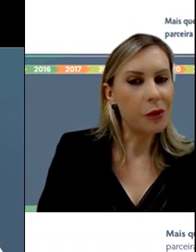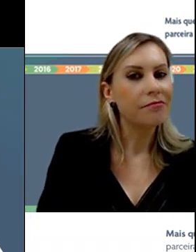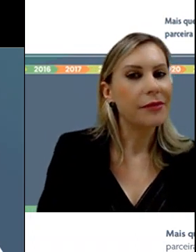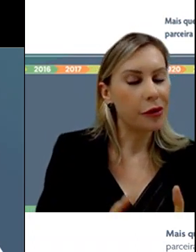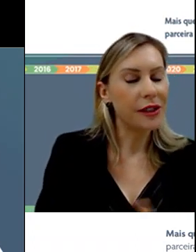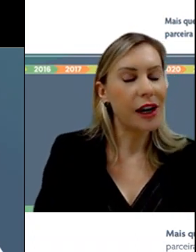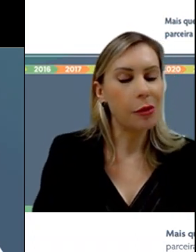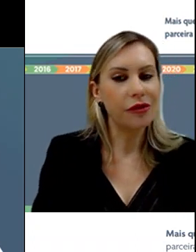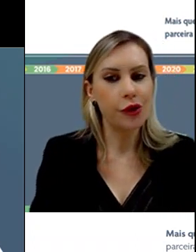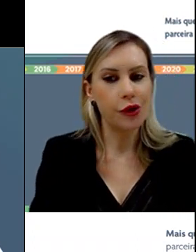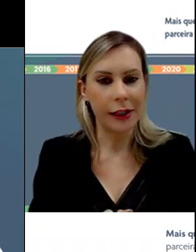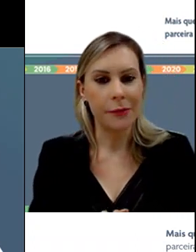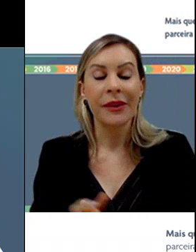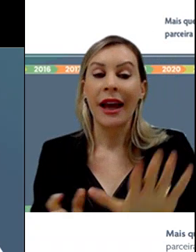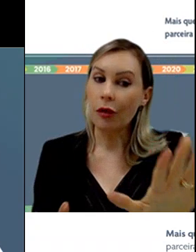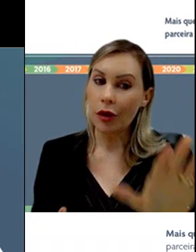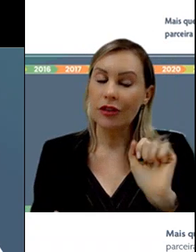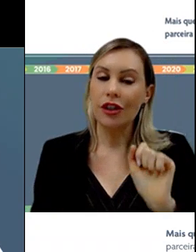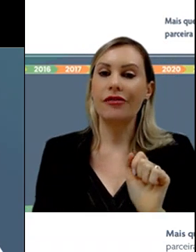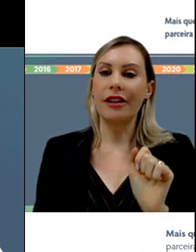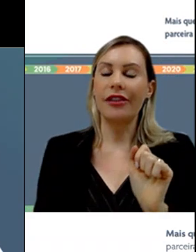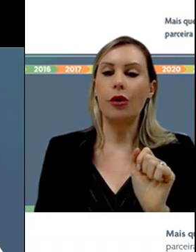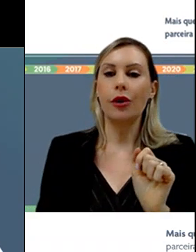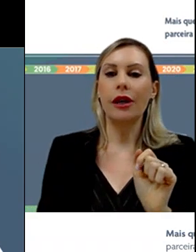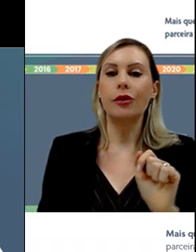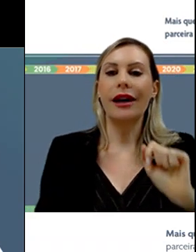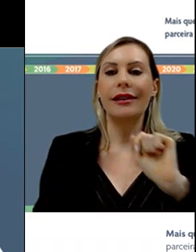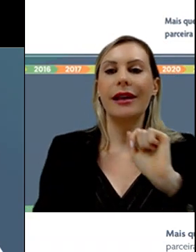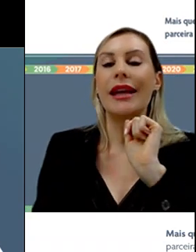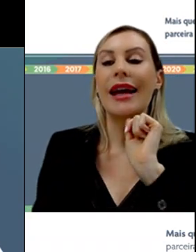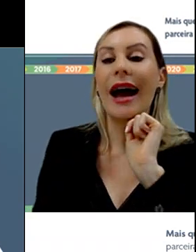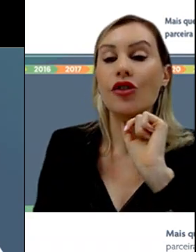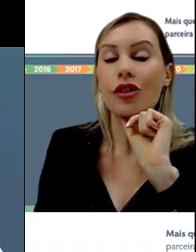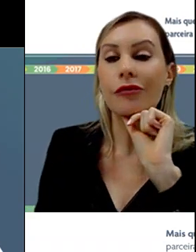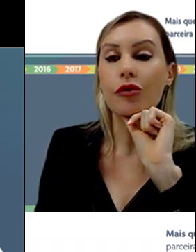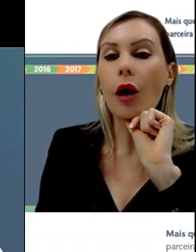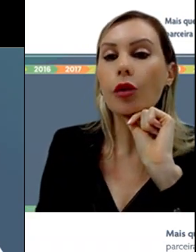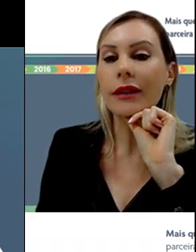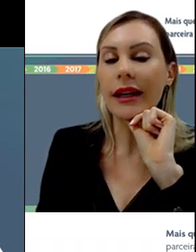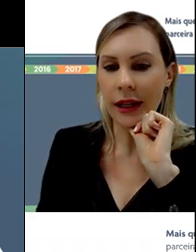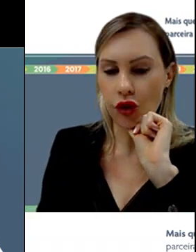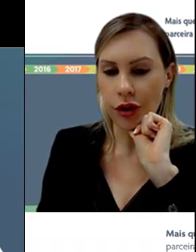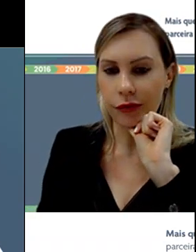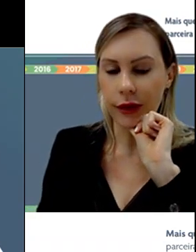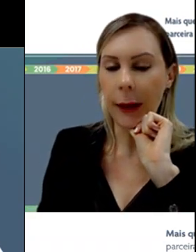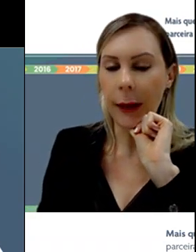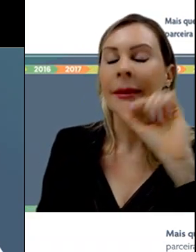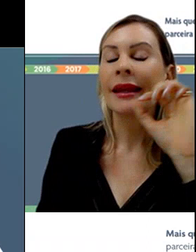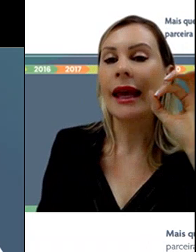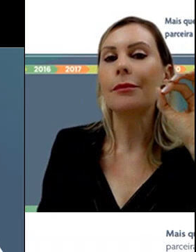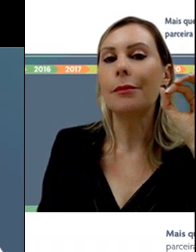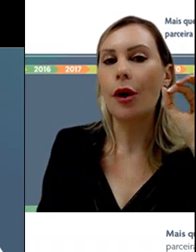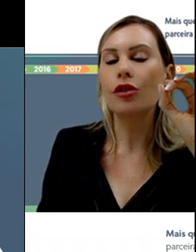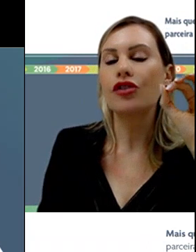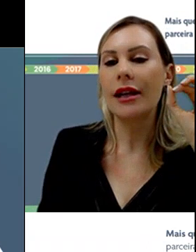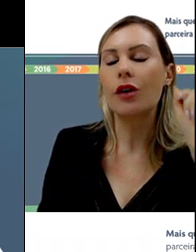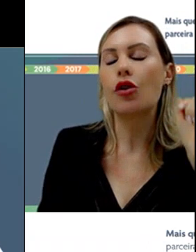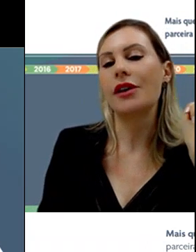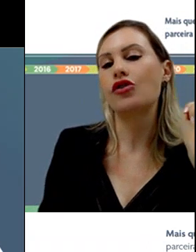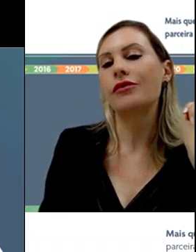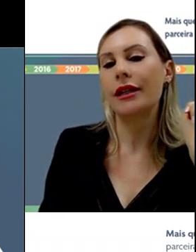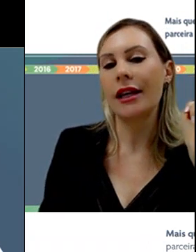FUNPRESP, não. Eu vou mostrar como funciona. Agora, a gente vai falar um pouquinho da categoria ativo alternativo, tá? Quem